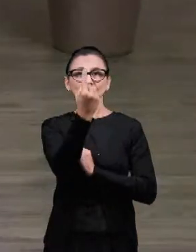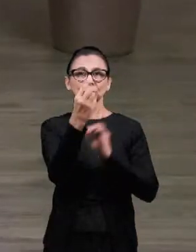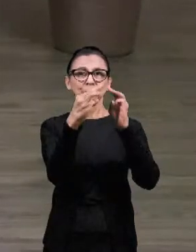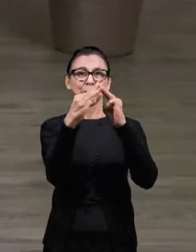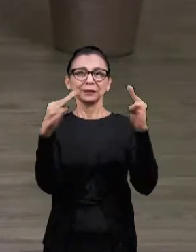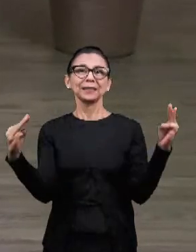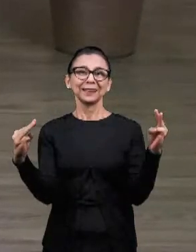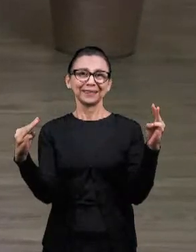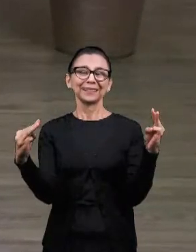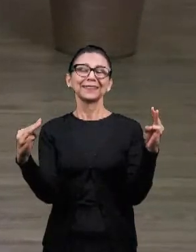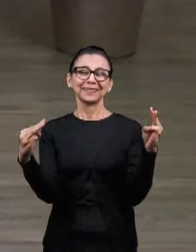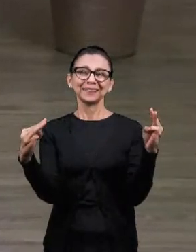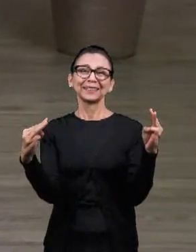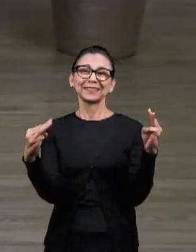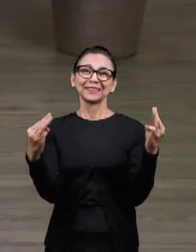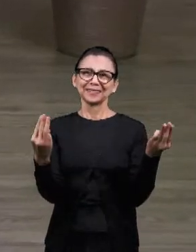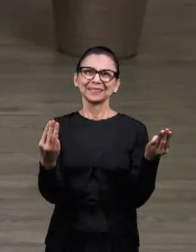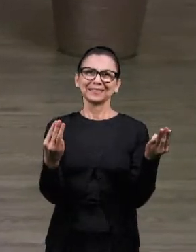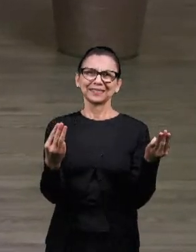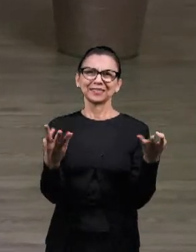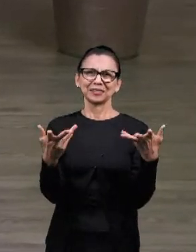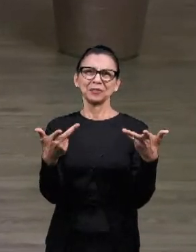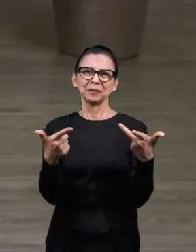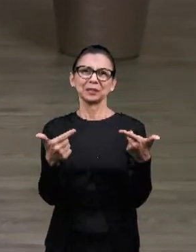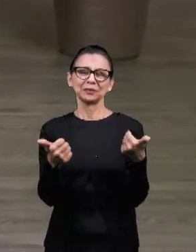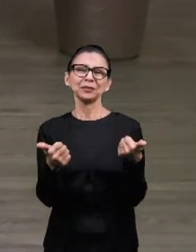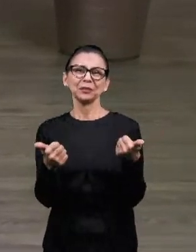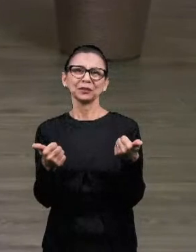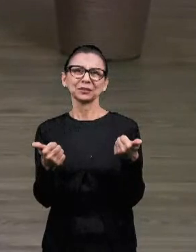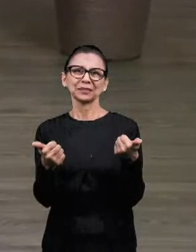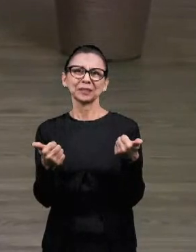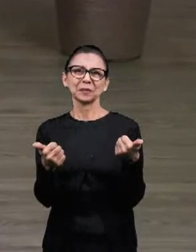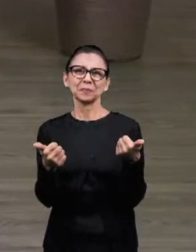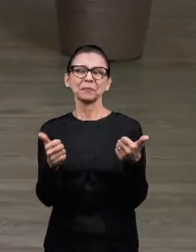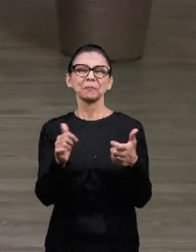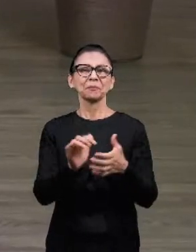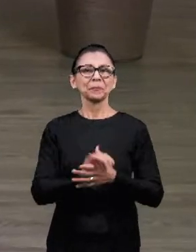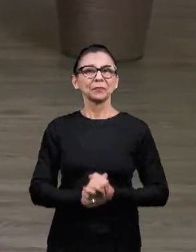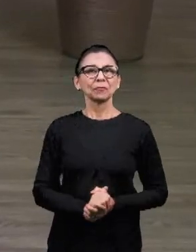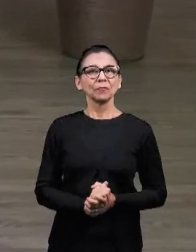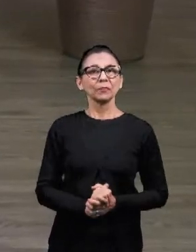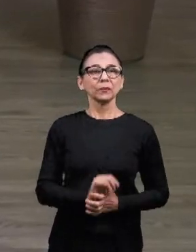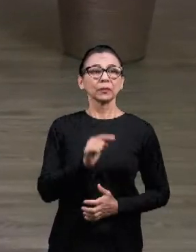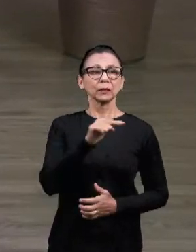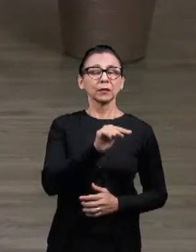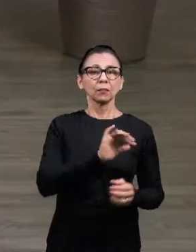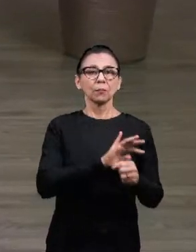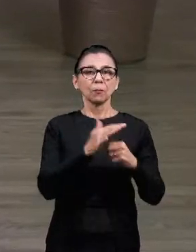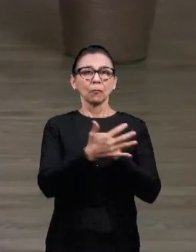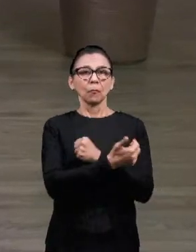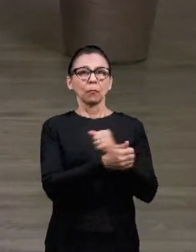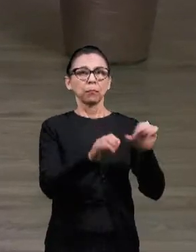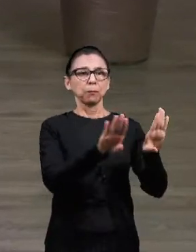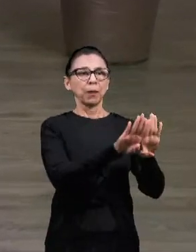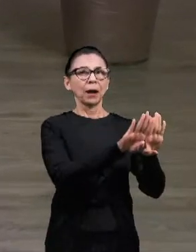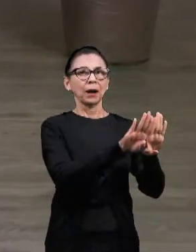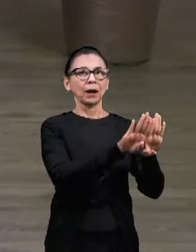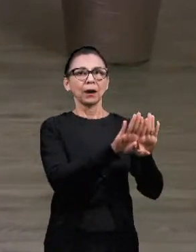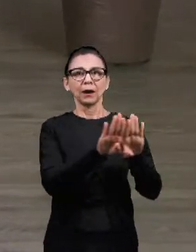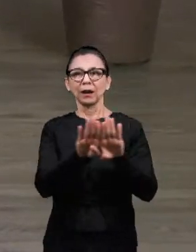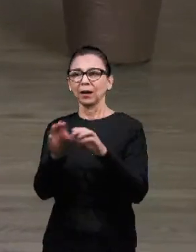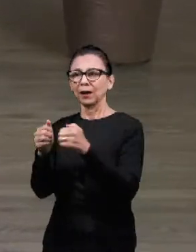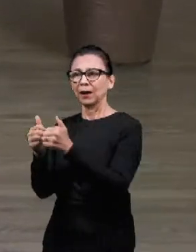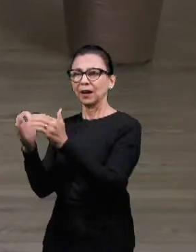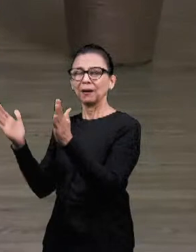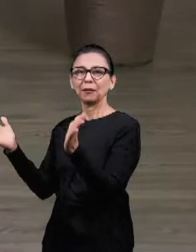é uma contradição maravilhosa. É, aquilo que fechou de um lado se abriu do outro e nós não estávamos